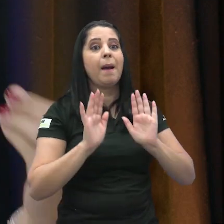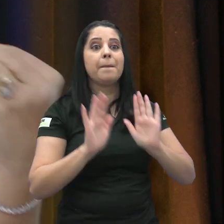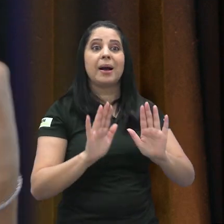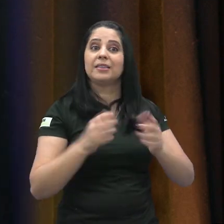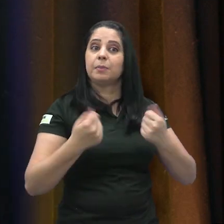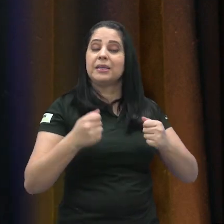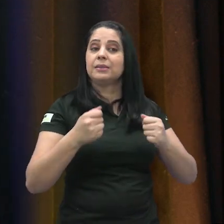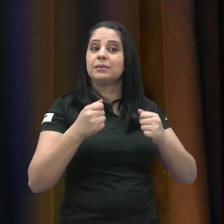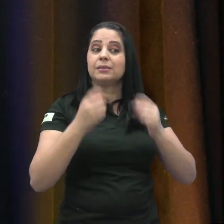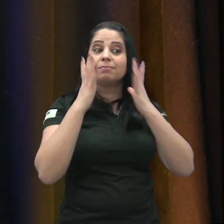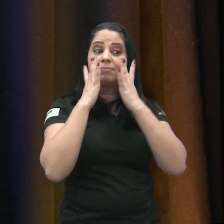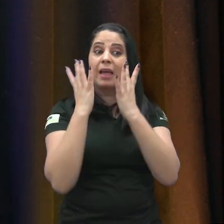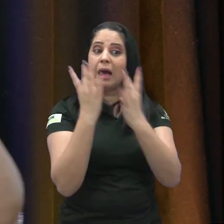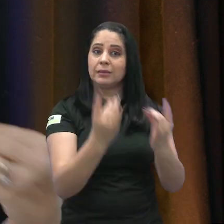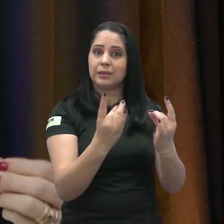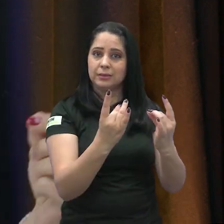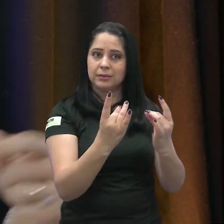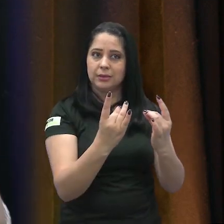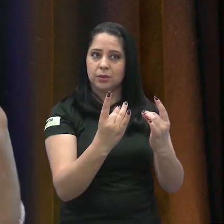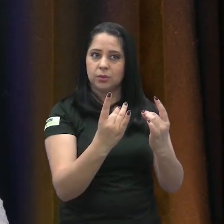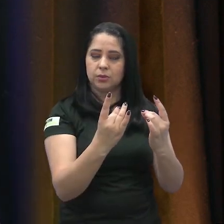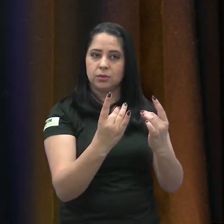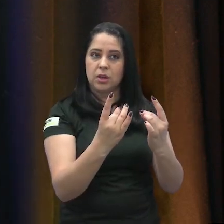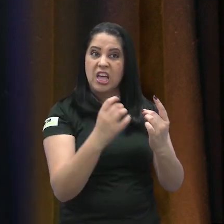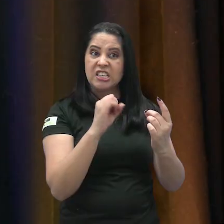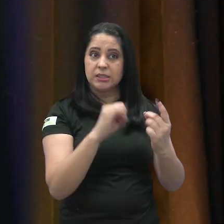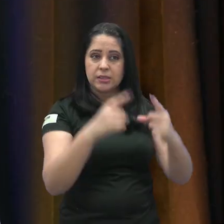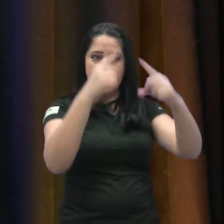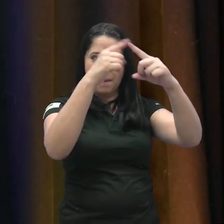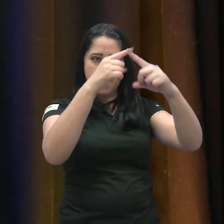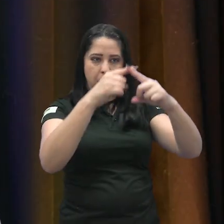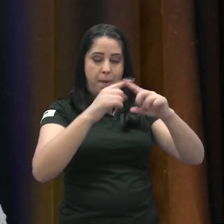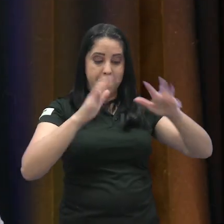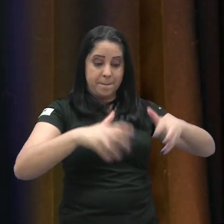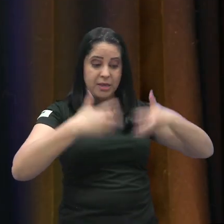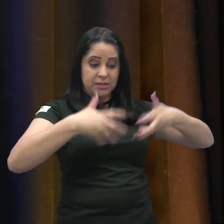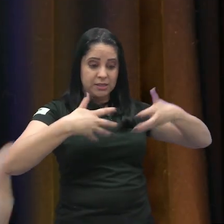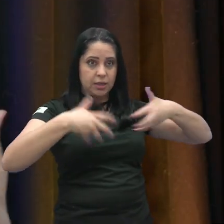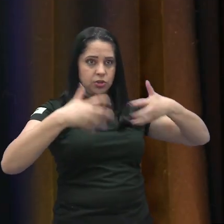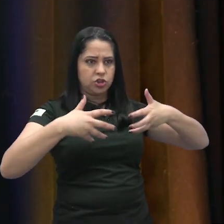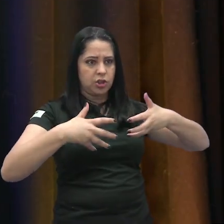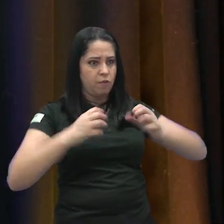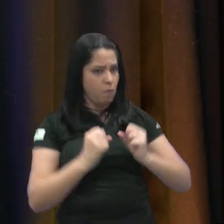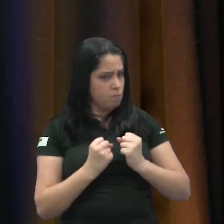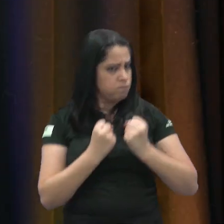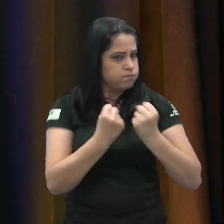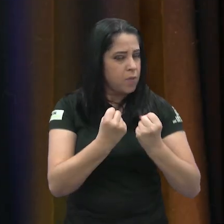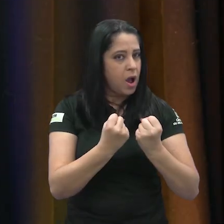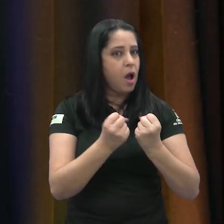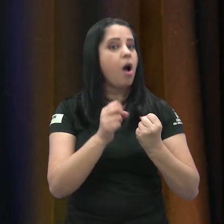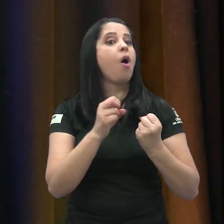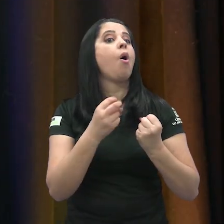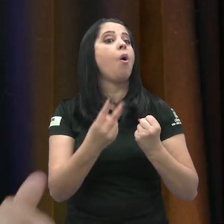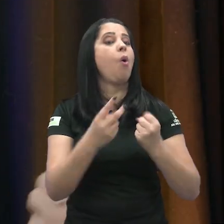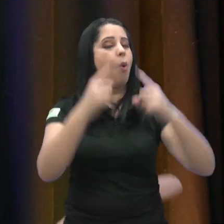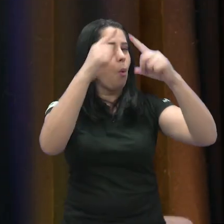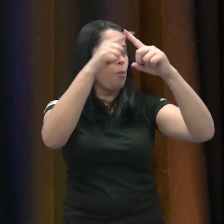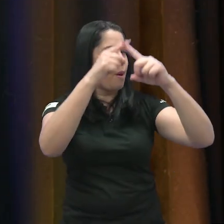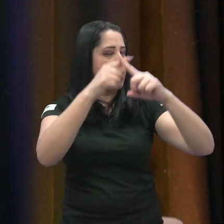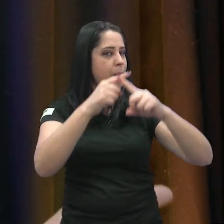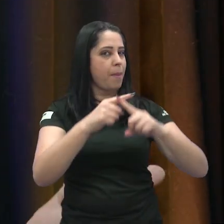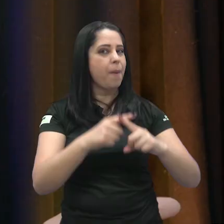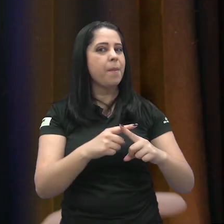para a minha auto-melhora e para, eu conseguir novos patamares daquilo que eu estou buscando, ou o quanto